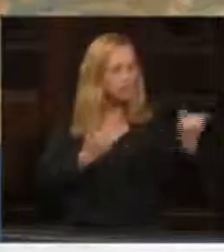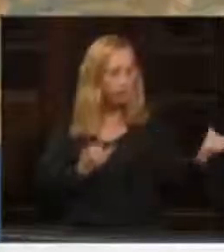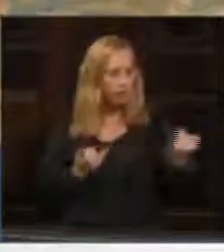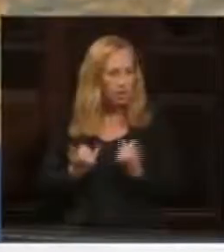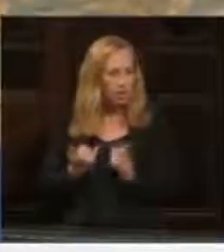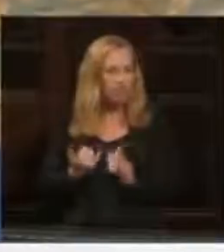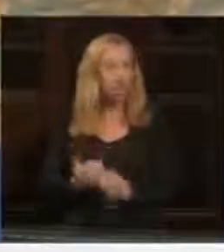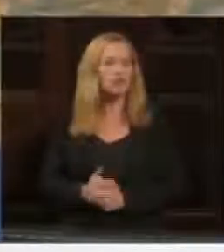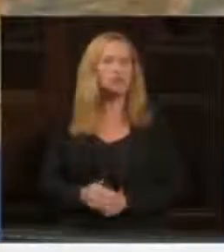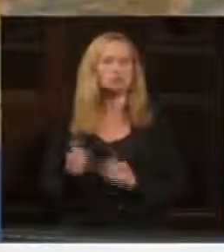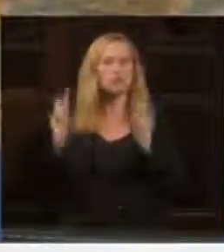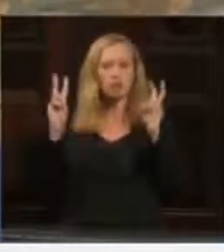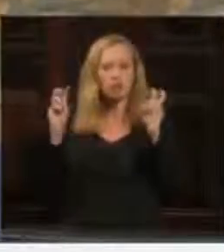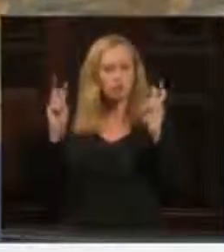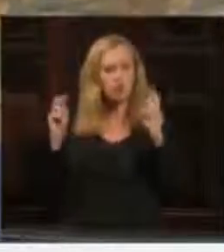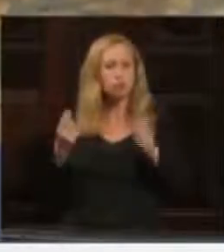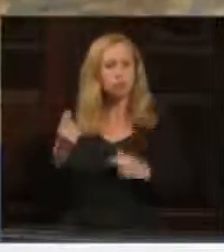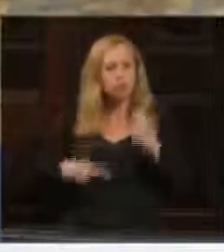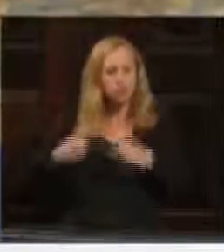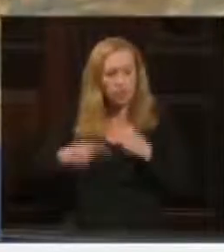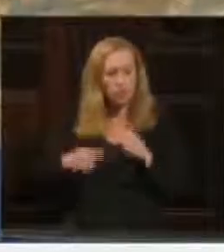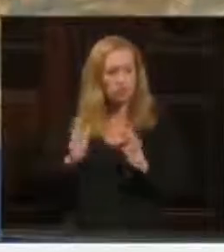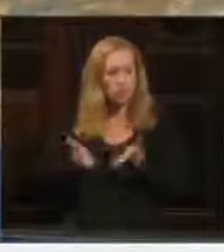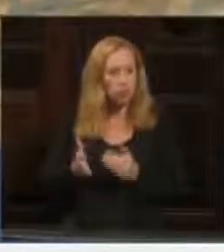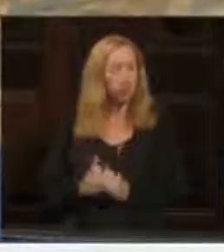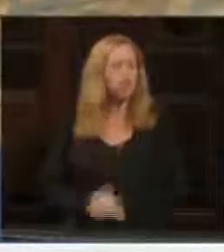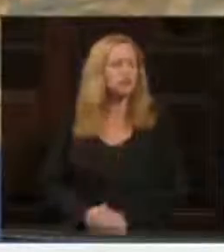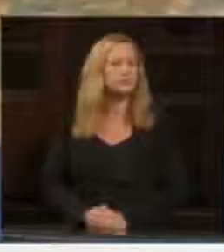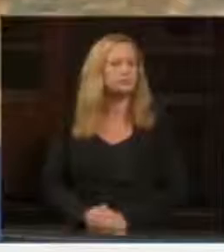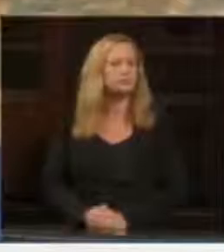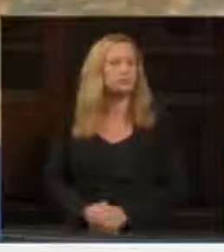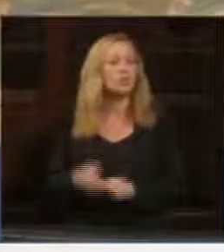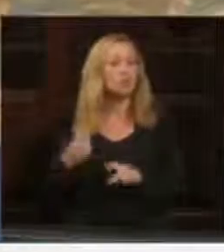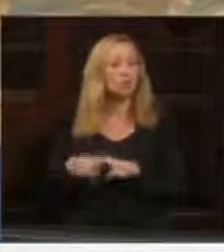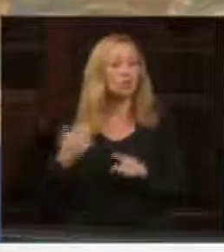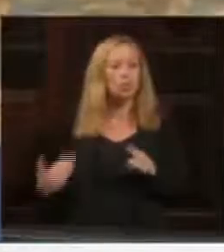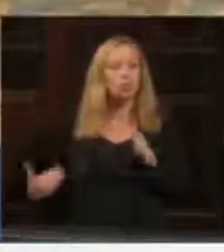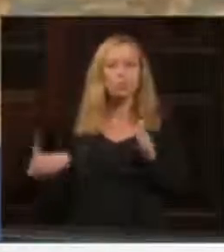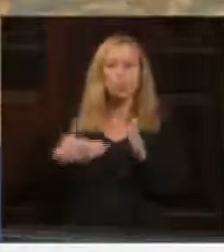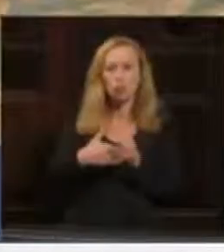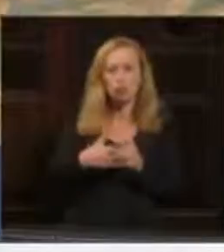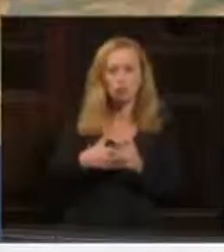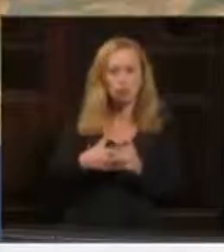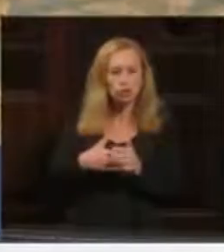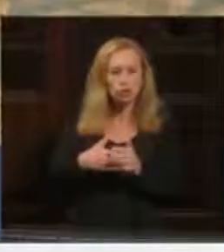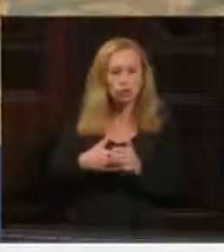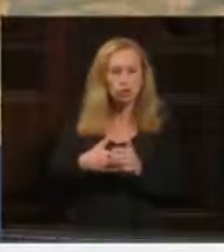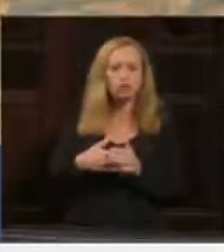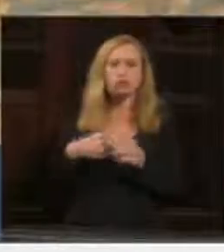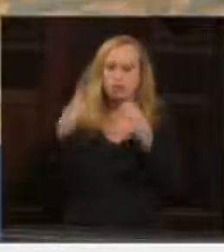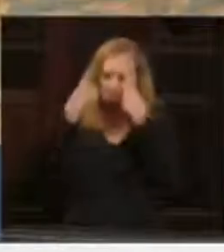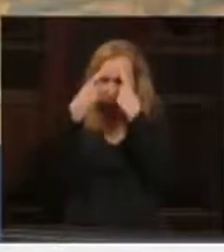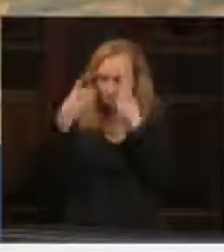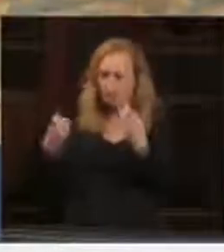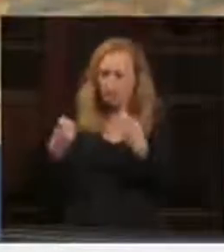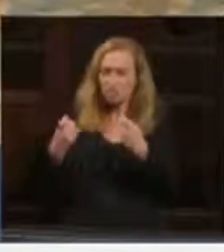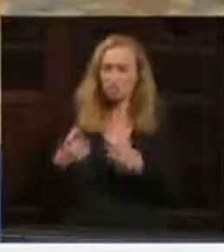feminicídio para esse debate, porque, inclusive, o último foi de forma tão